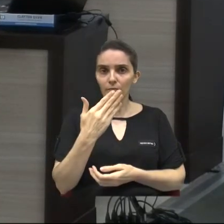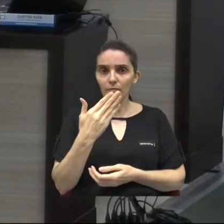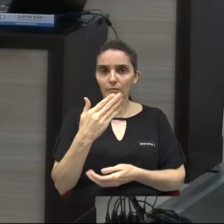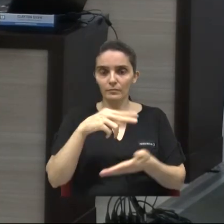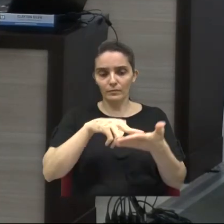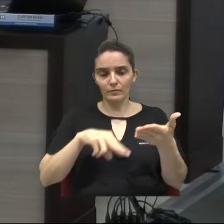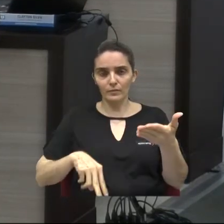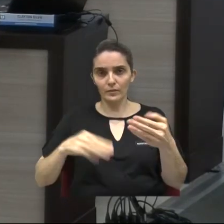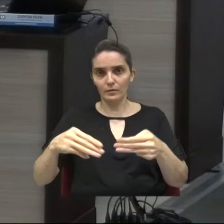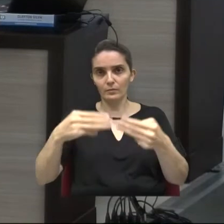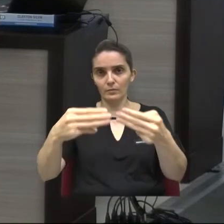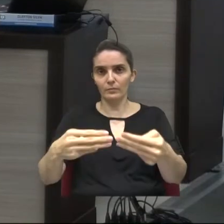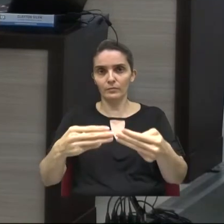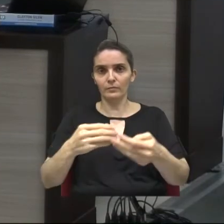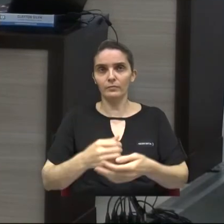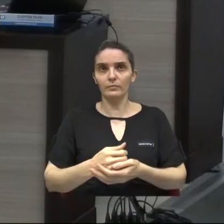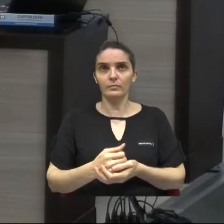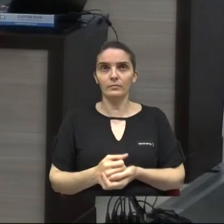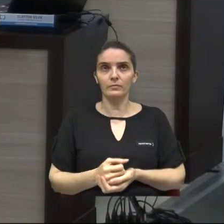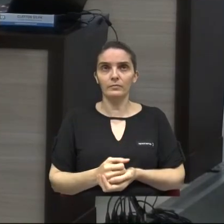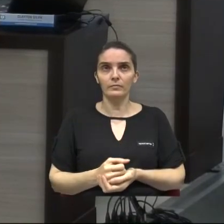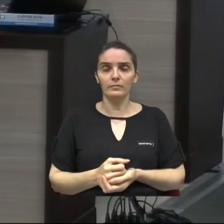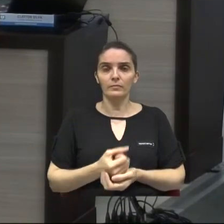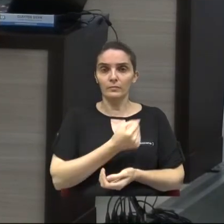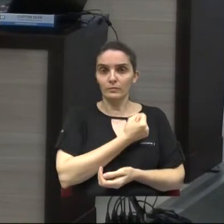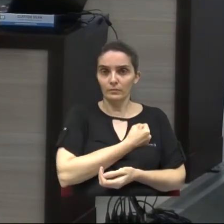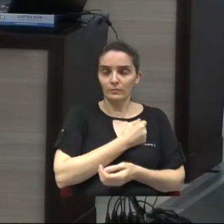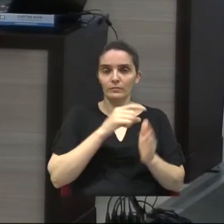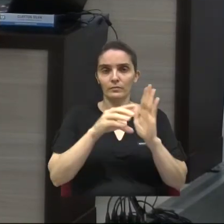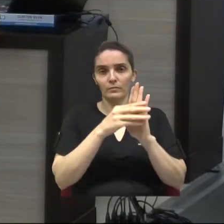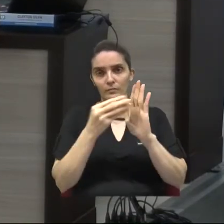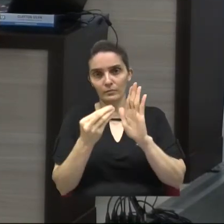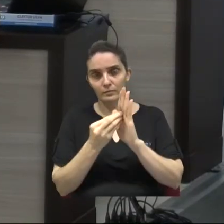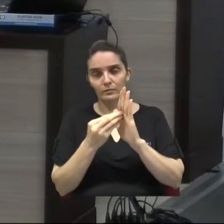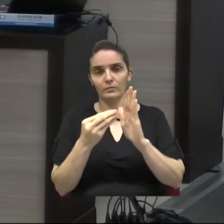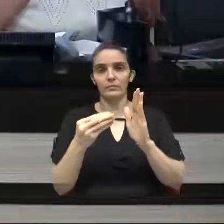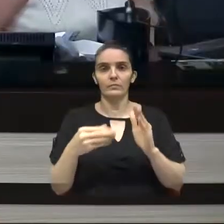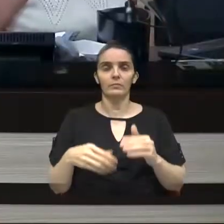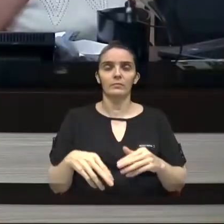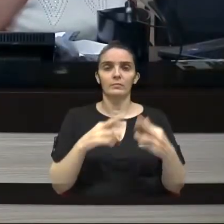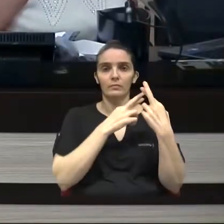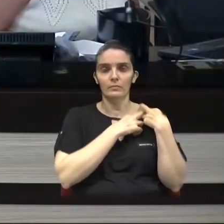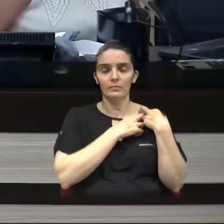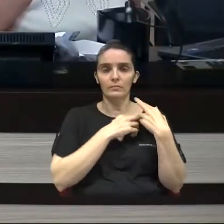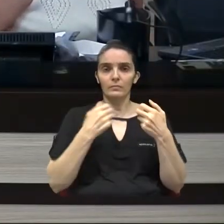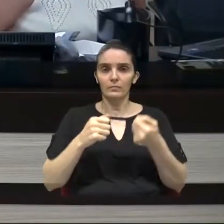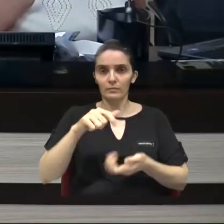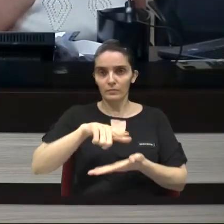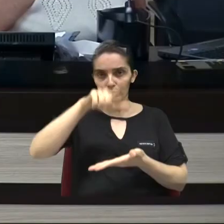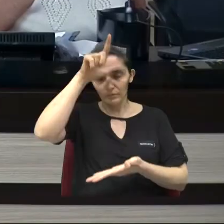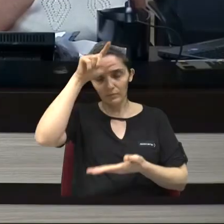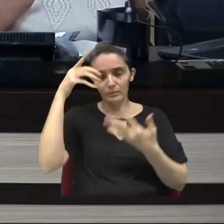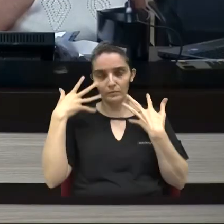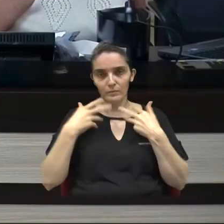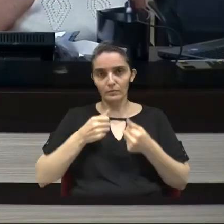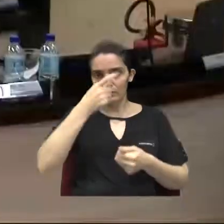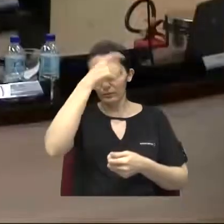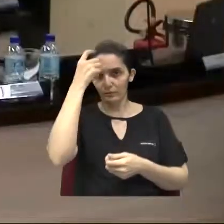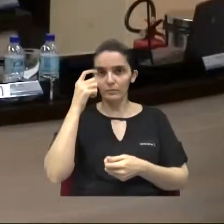as moções, o número, a ementa e o autor. Obrigado, senhor presidente. Precisa da anuência dos líderes. Marco